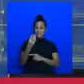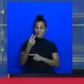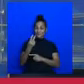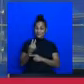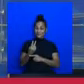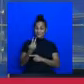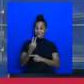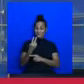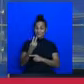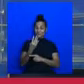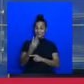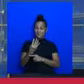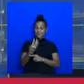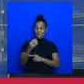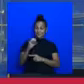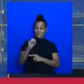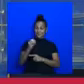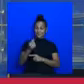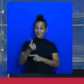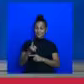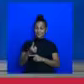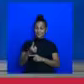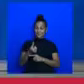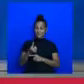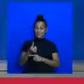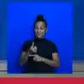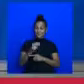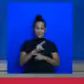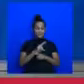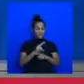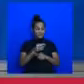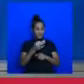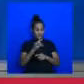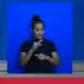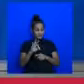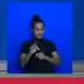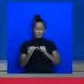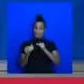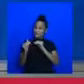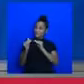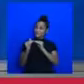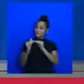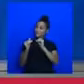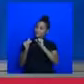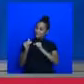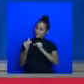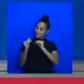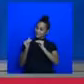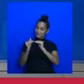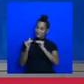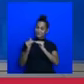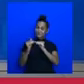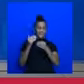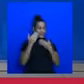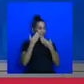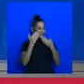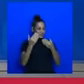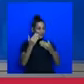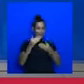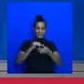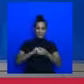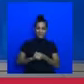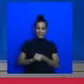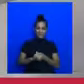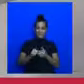33, 42, 24 e 06. Auditores, confirmam? Sim, confirmam. Sim, confirmo.